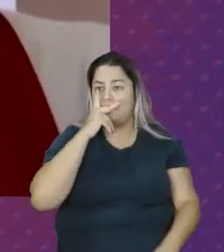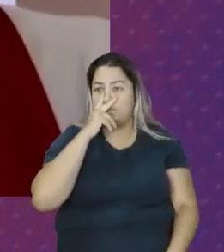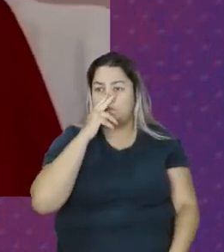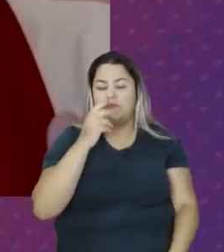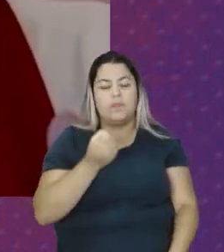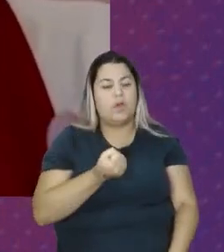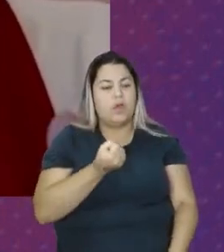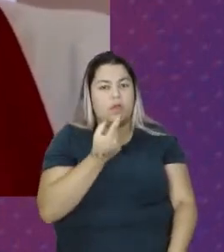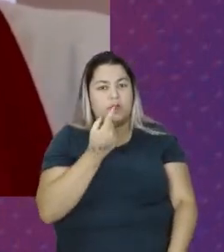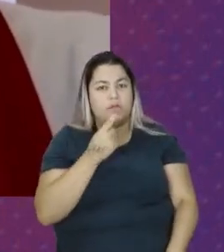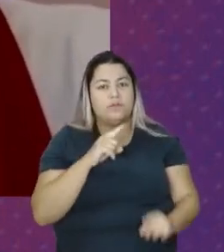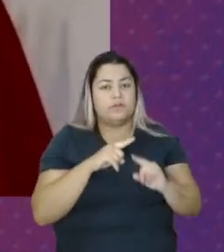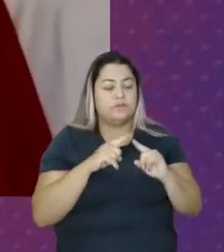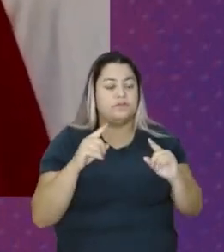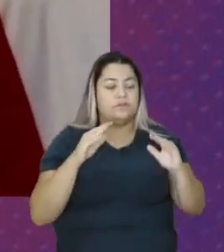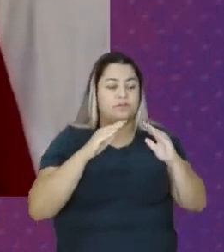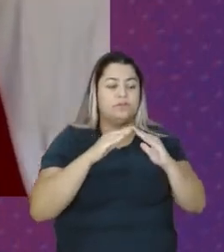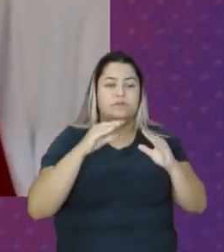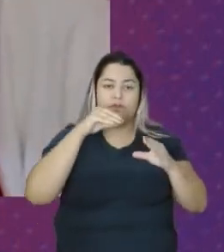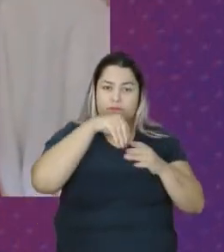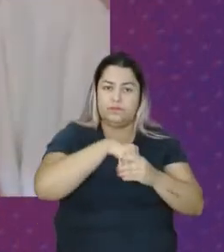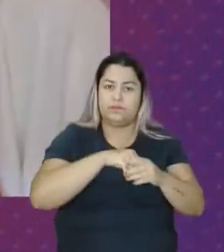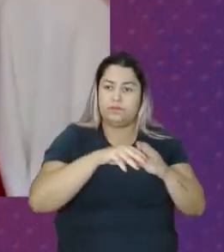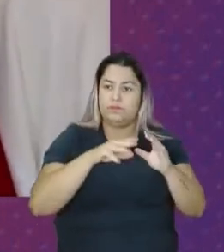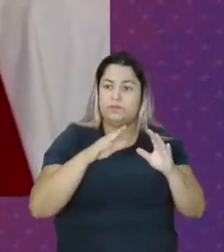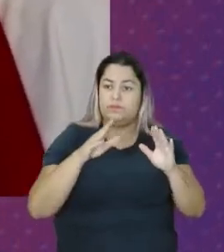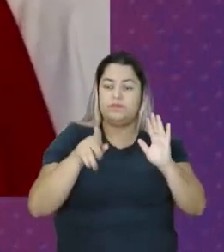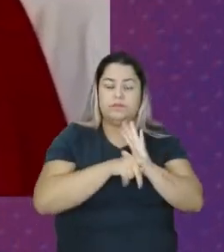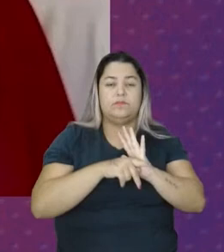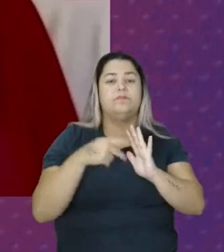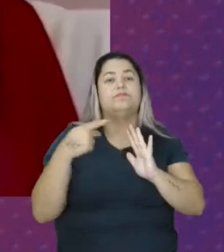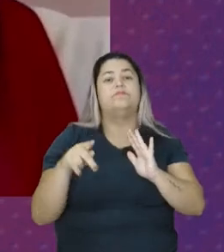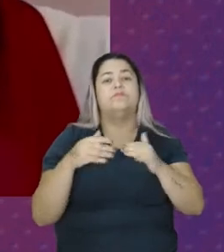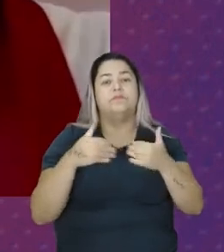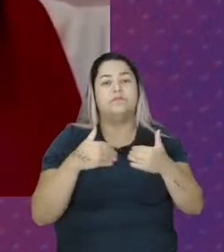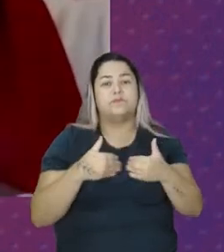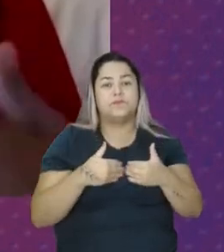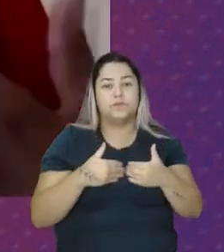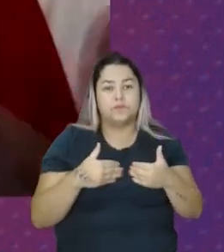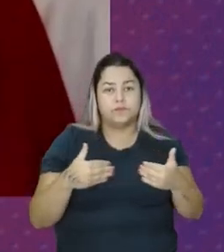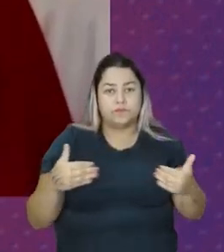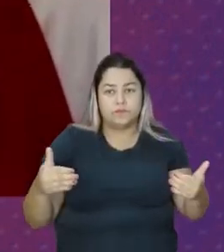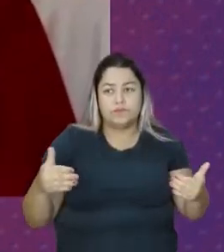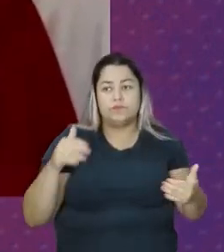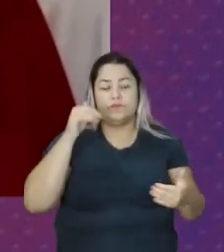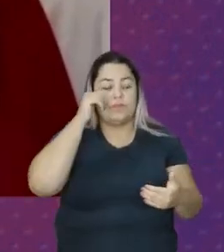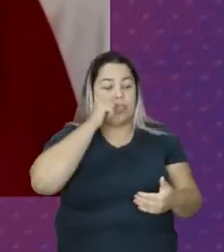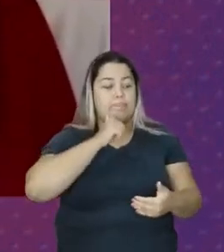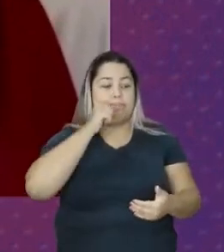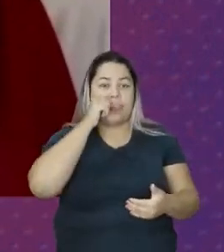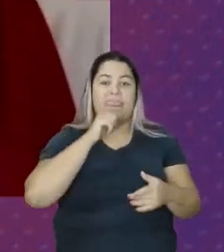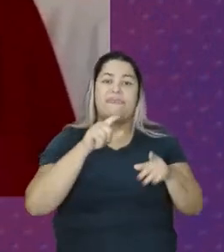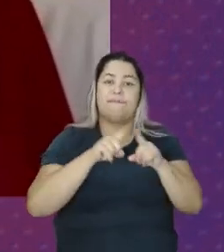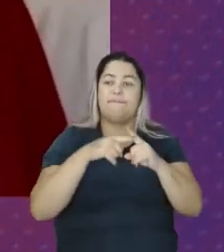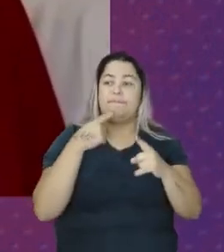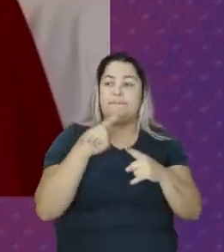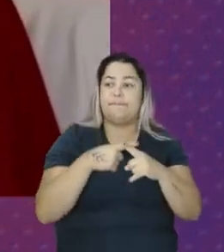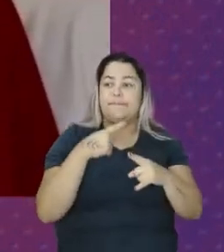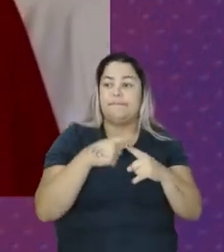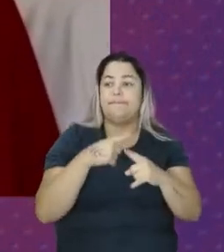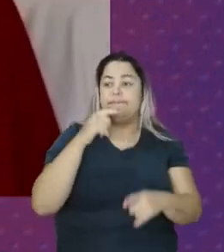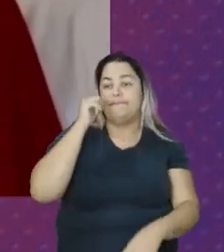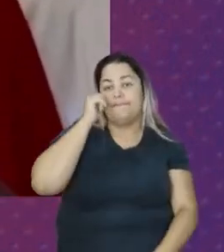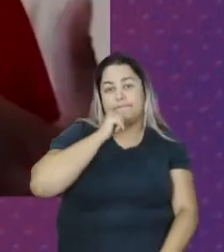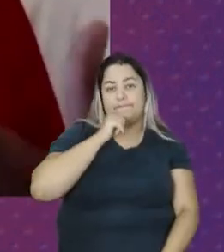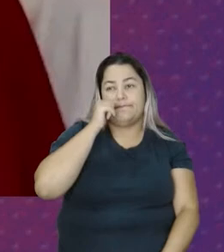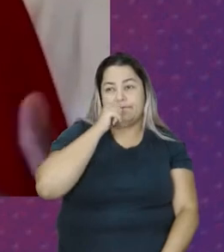né? Mas morar na sua casa própria e abrindo isso para várias mulheres, porque são mulheres que são aquelas